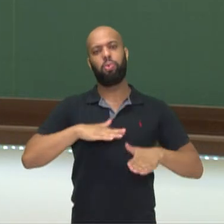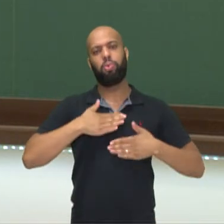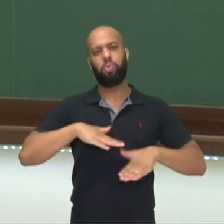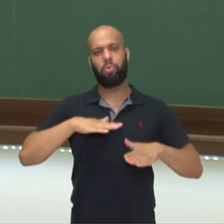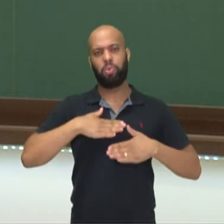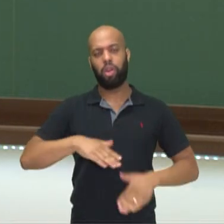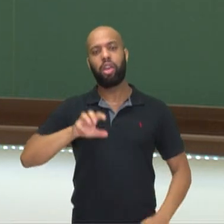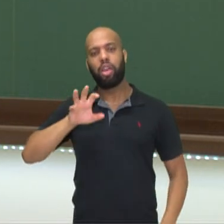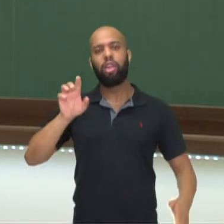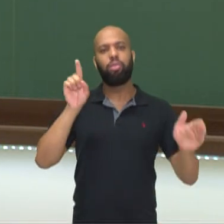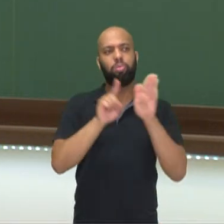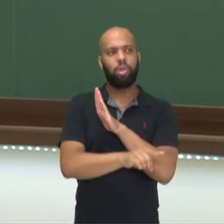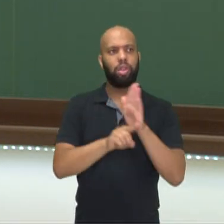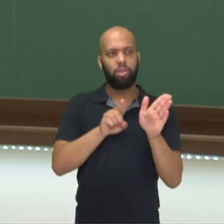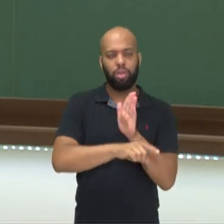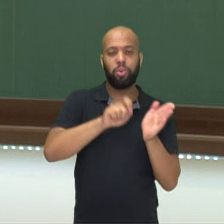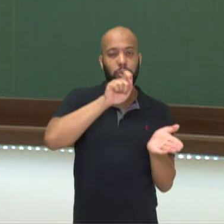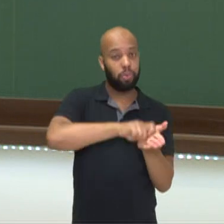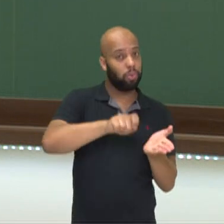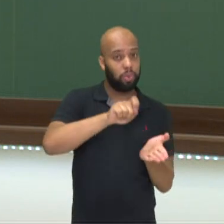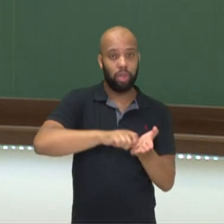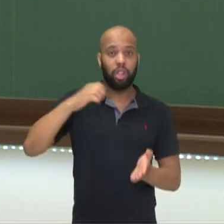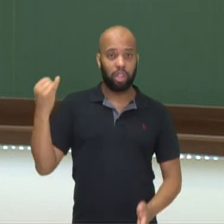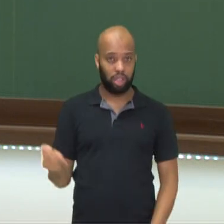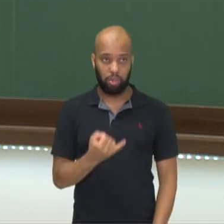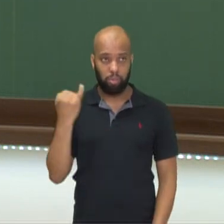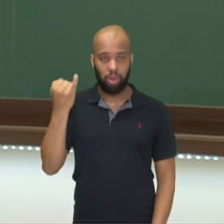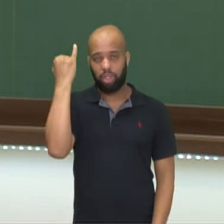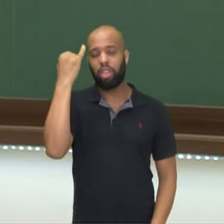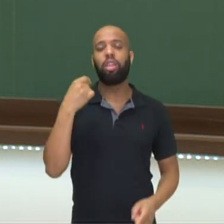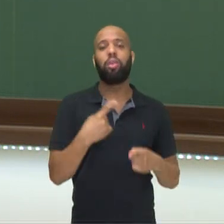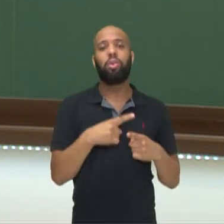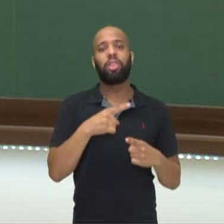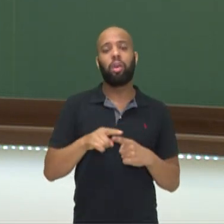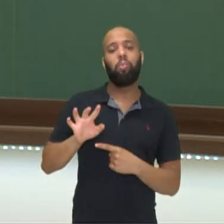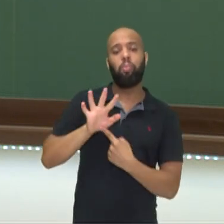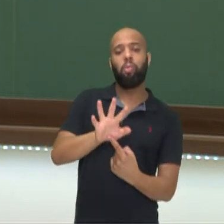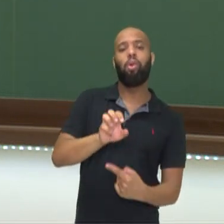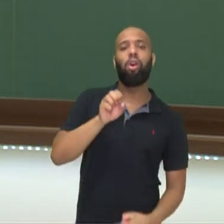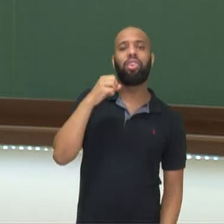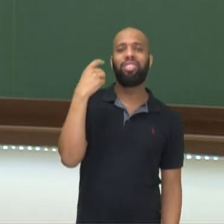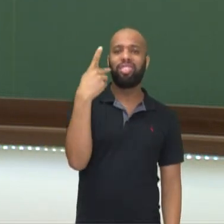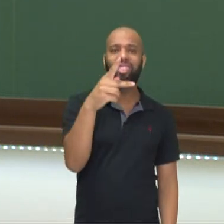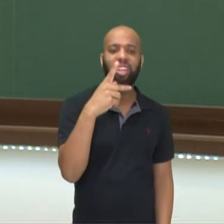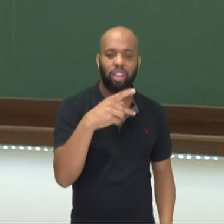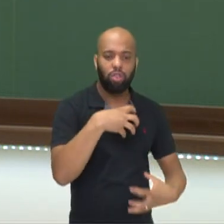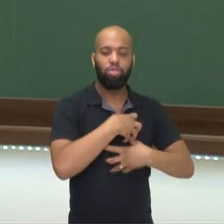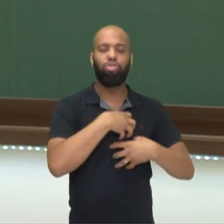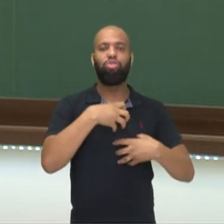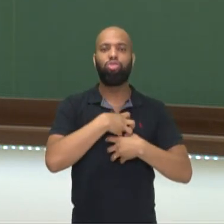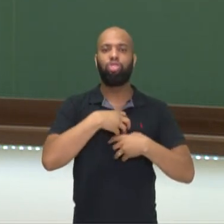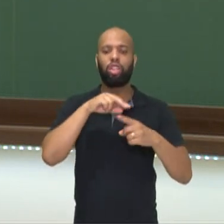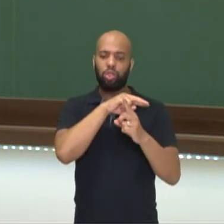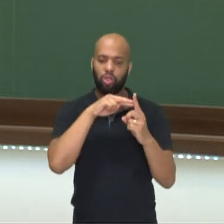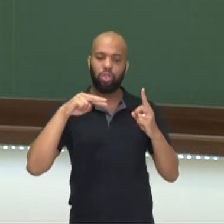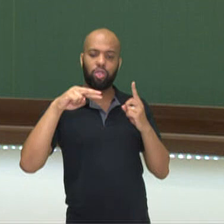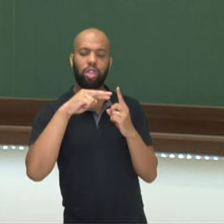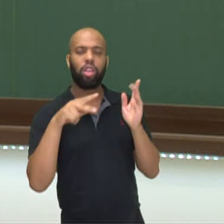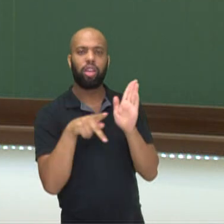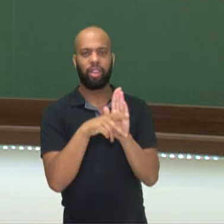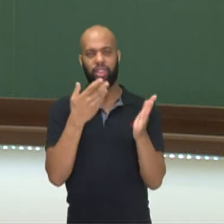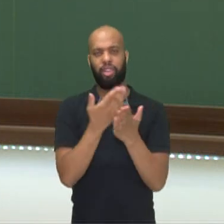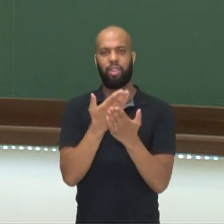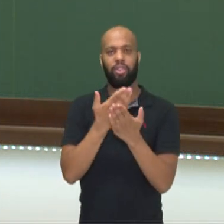de questão que é a dissertativa é importante para o professor porque ela mostra a sua visão da aula.